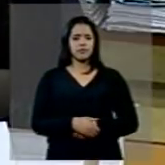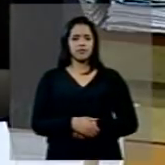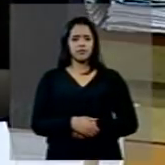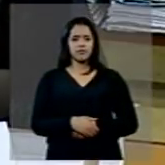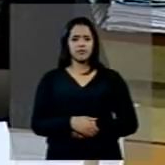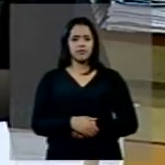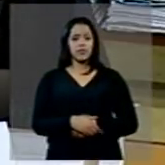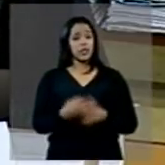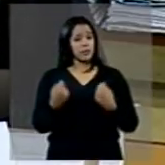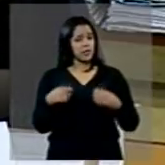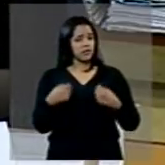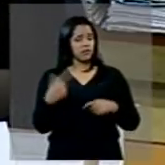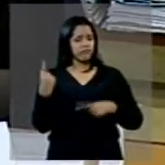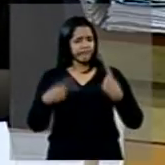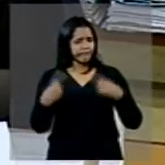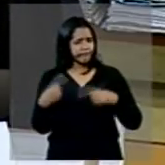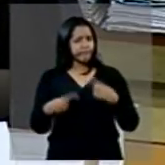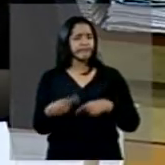enormes debates